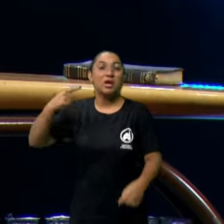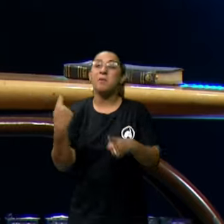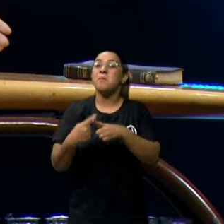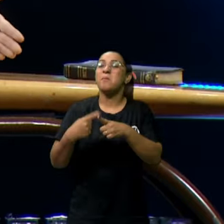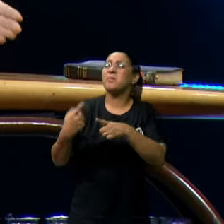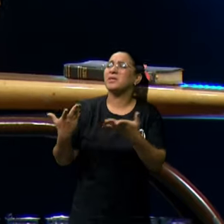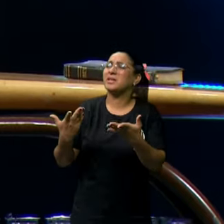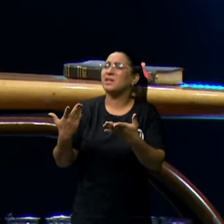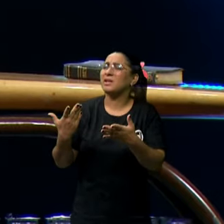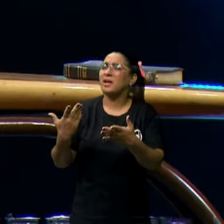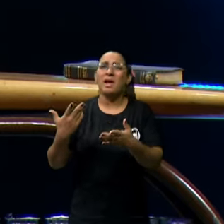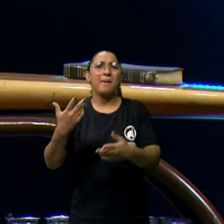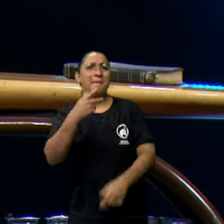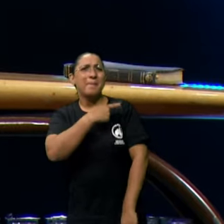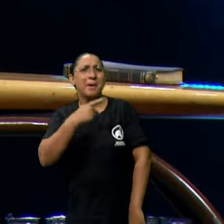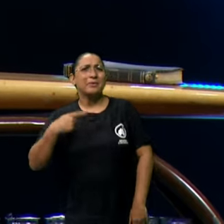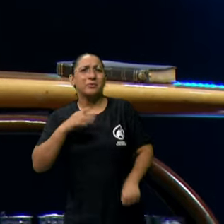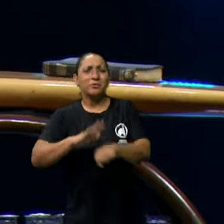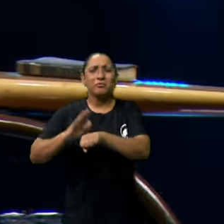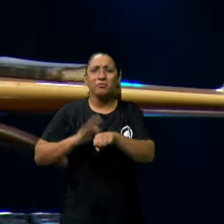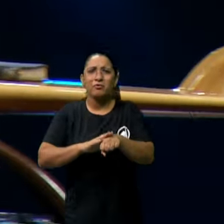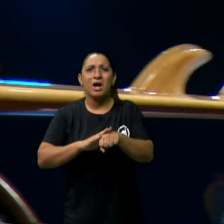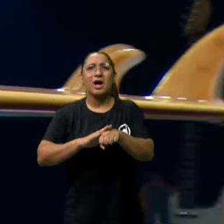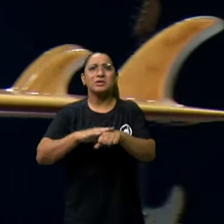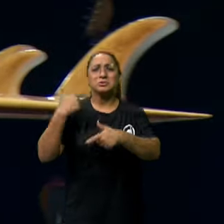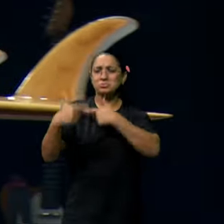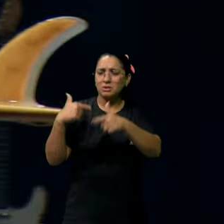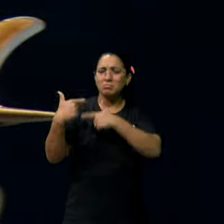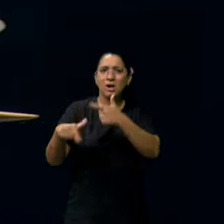apóstolo e o apóstolo tem que baixar a festa do trabalho do pastor